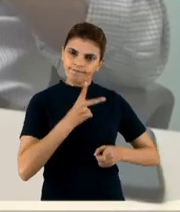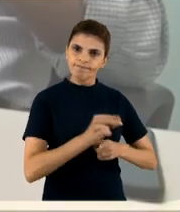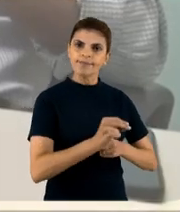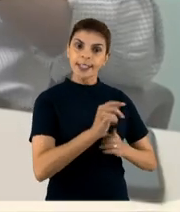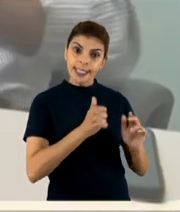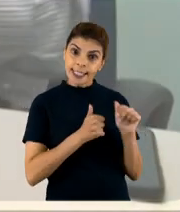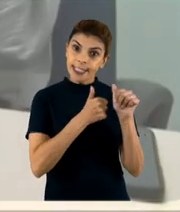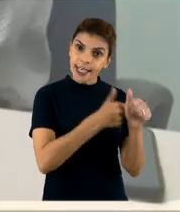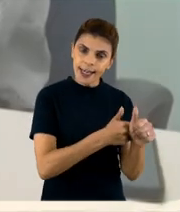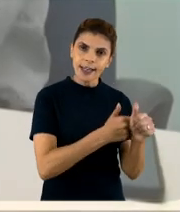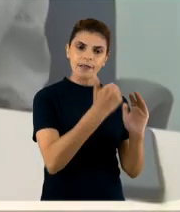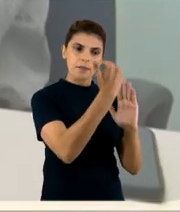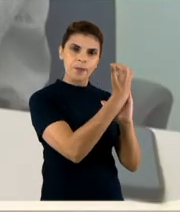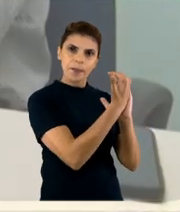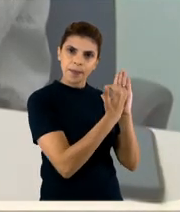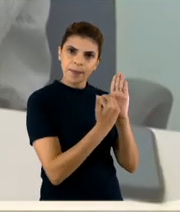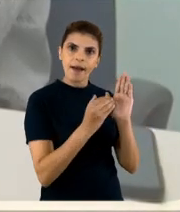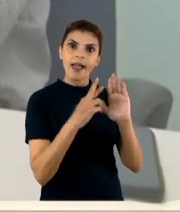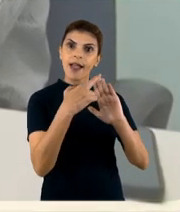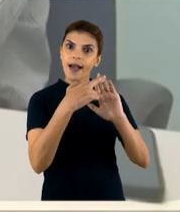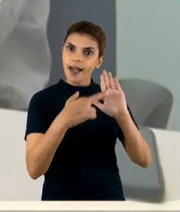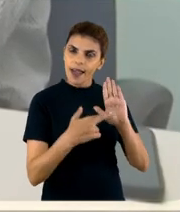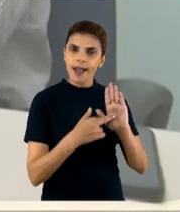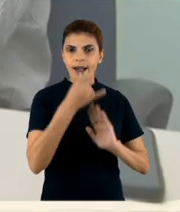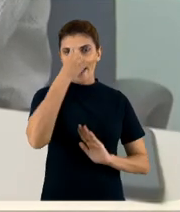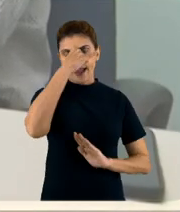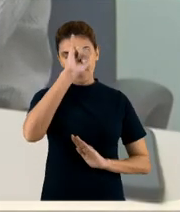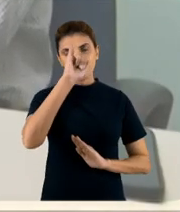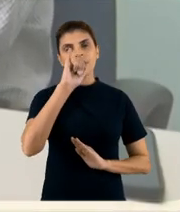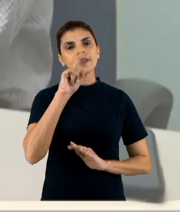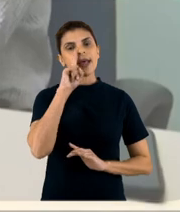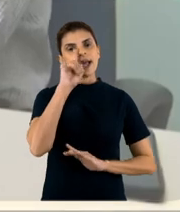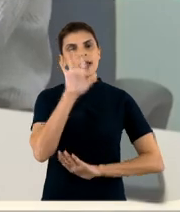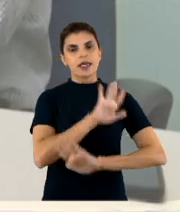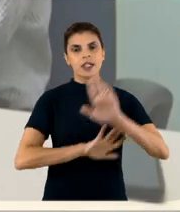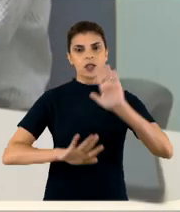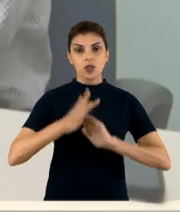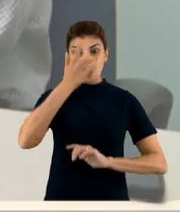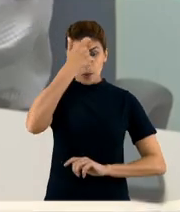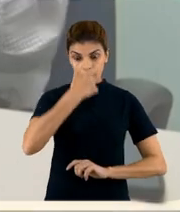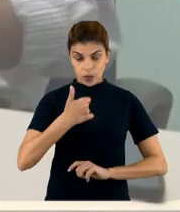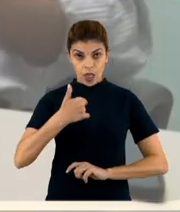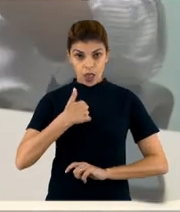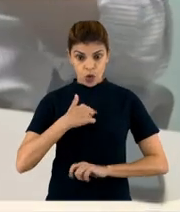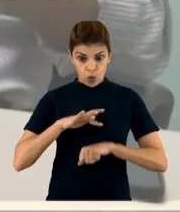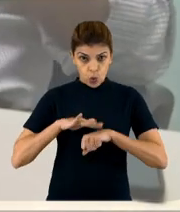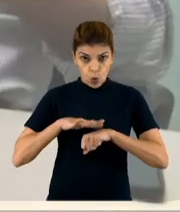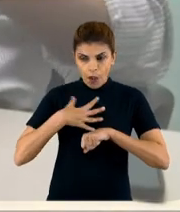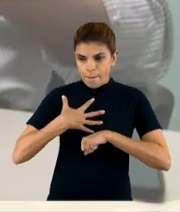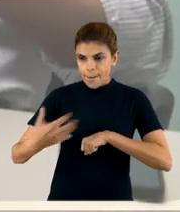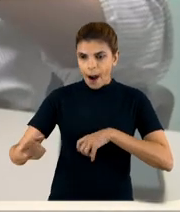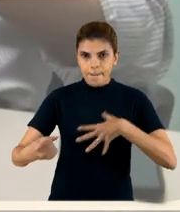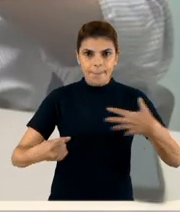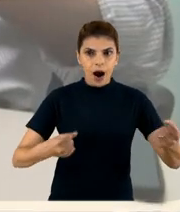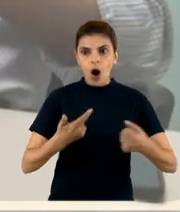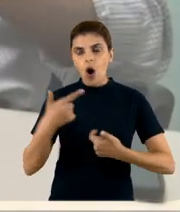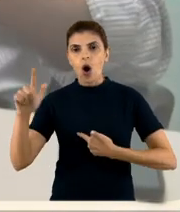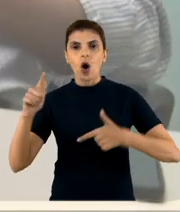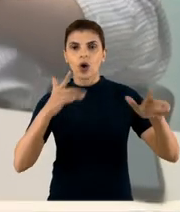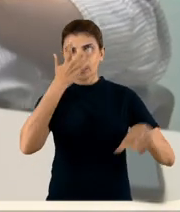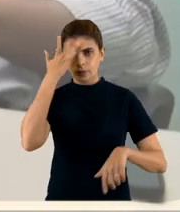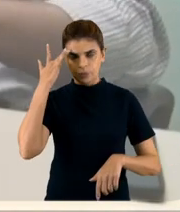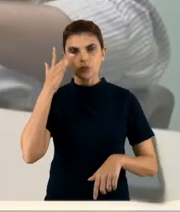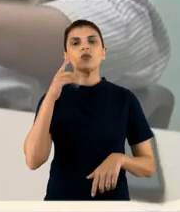forma a seguir os protocolos adequados para que não haja justamente o risco dessa pessoa infectar outras pessoas.